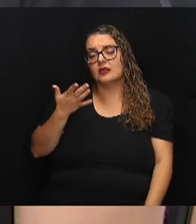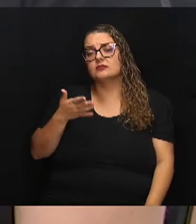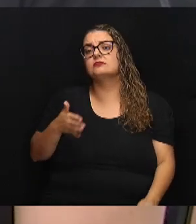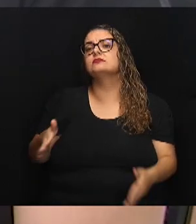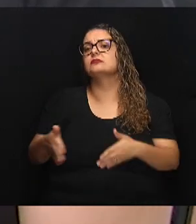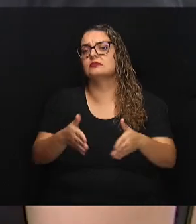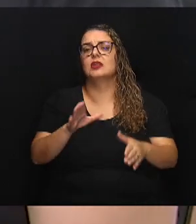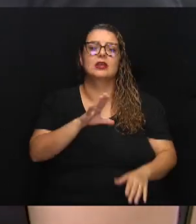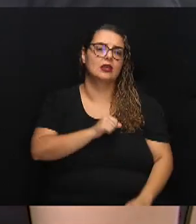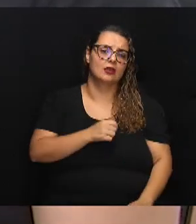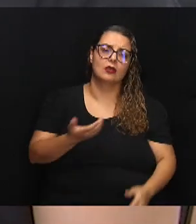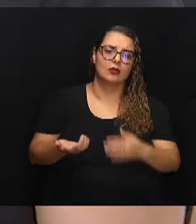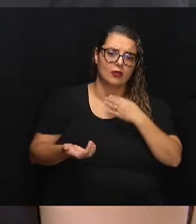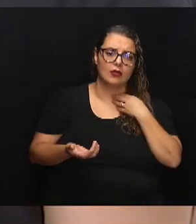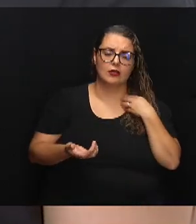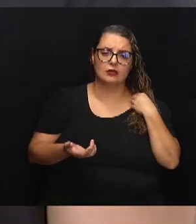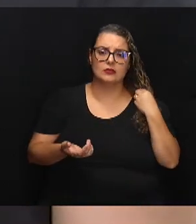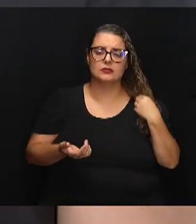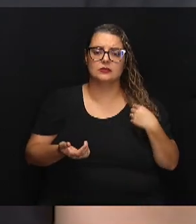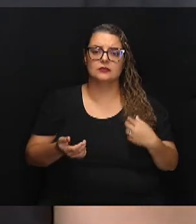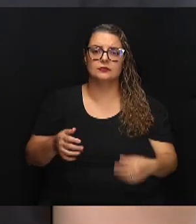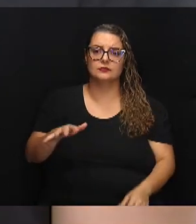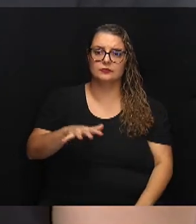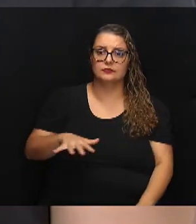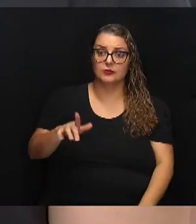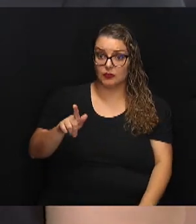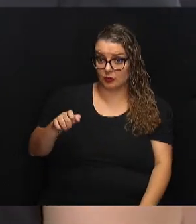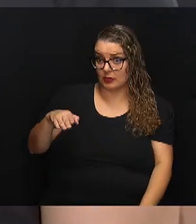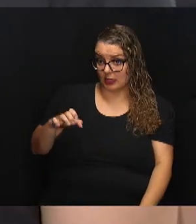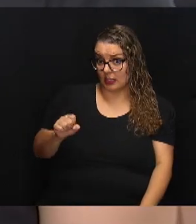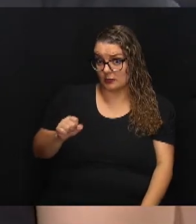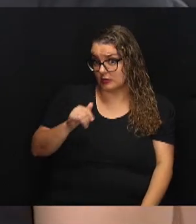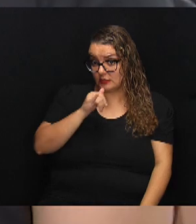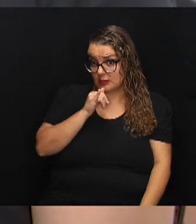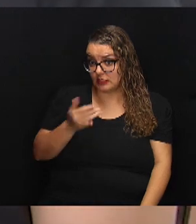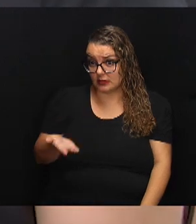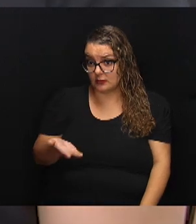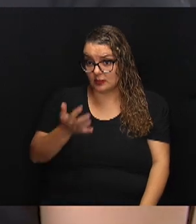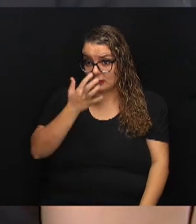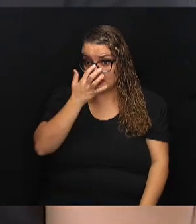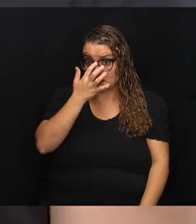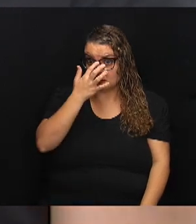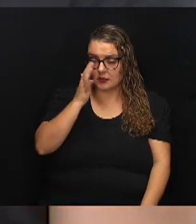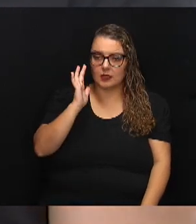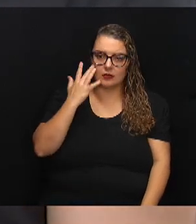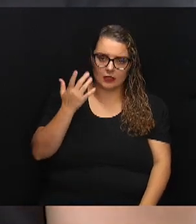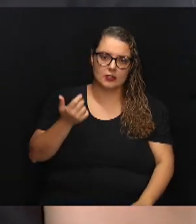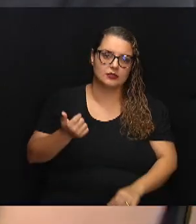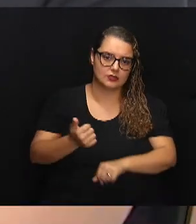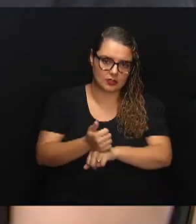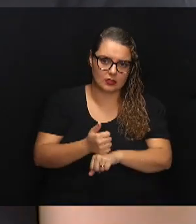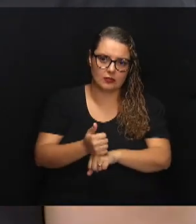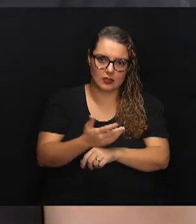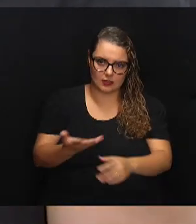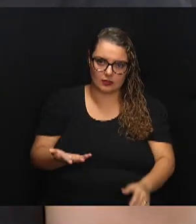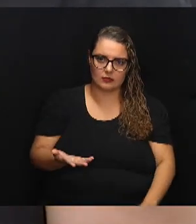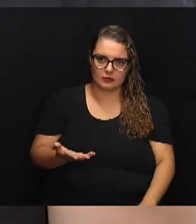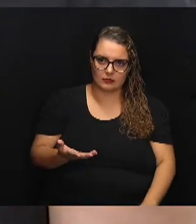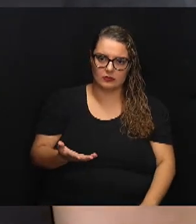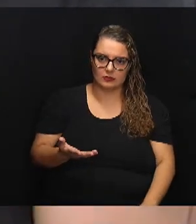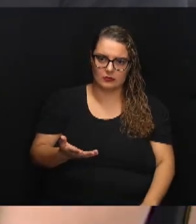para quem gosta da nossa games, por exemplo. Eu acho que é uma profissão que deveria